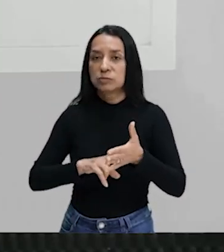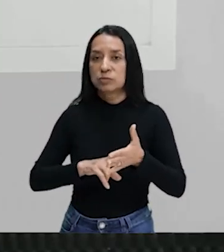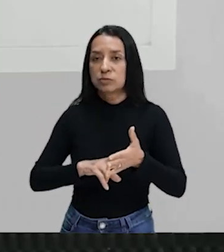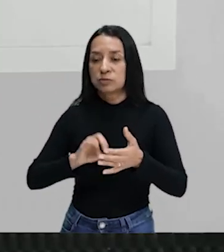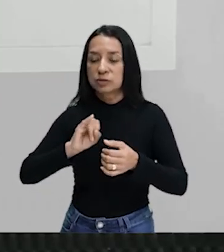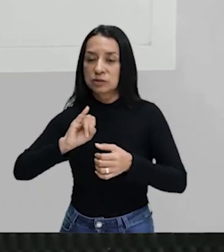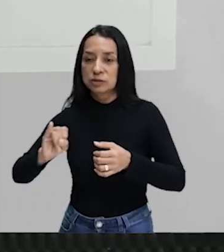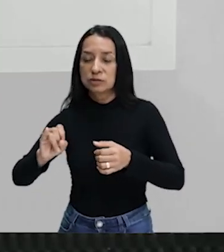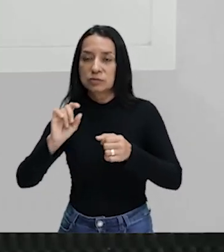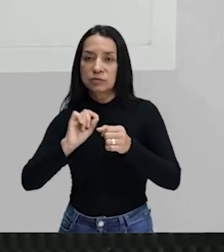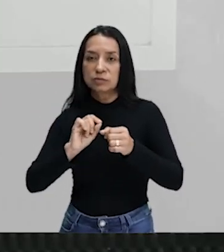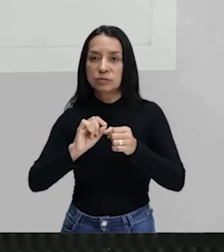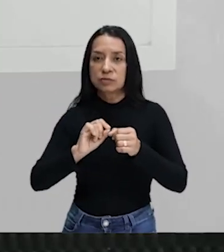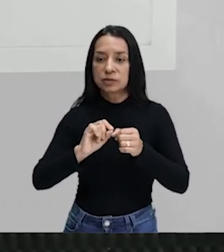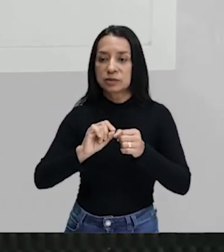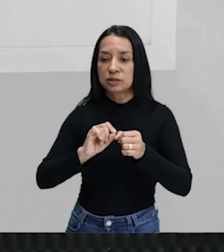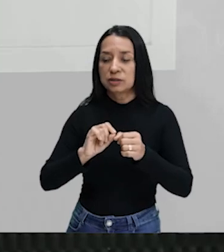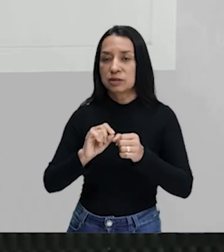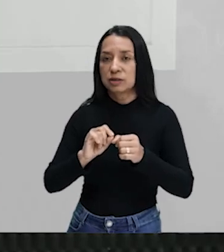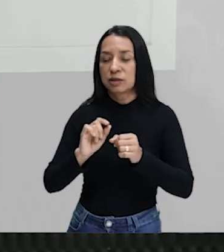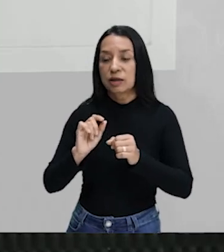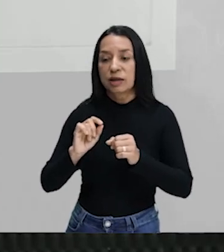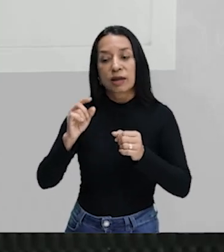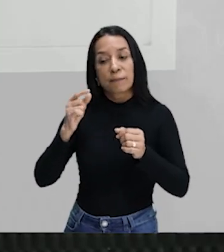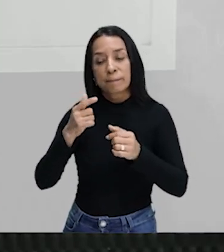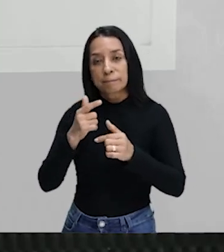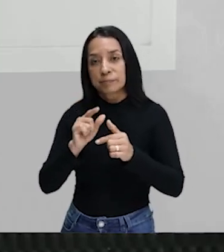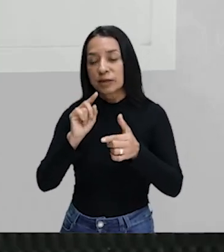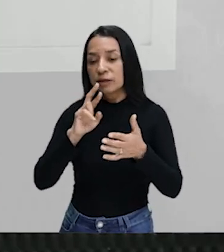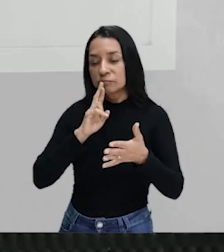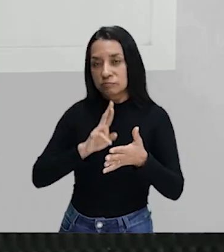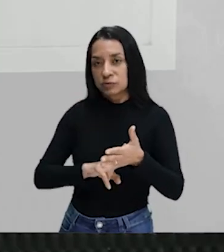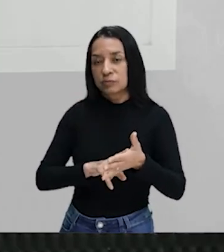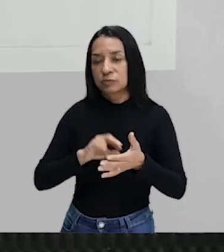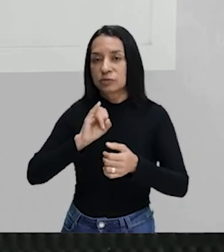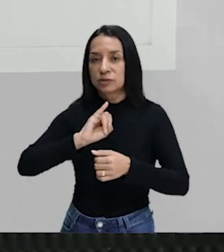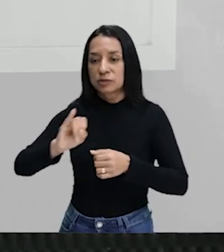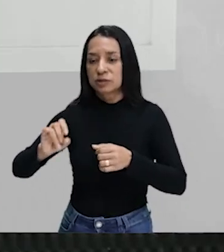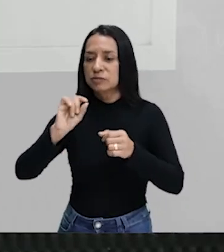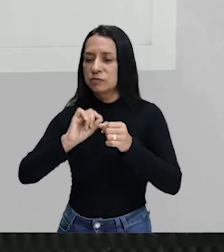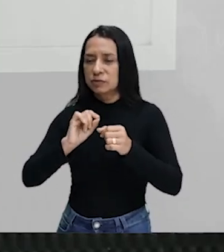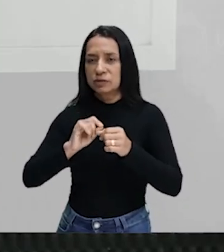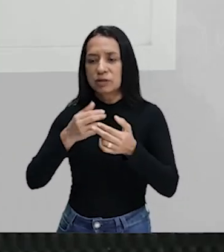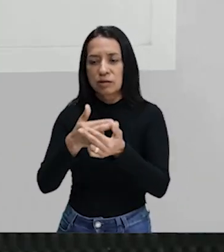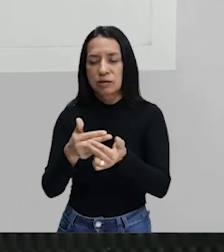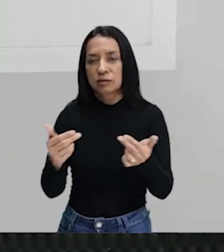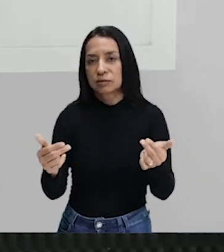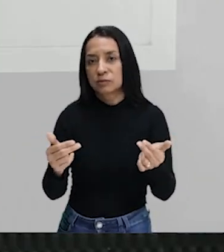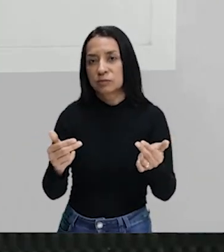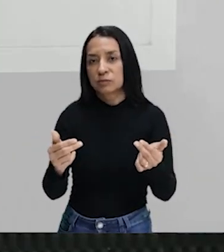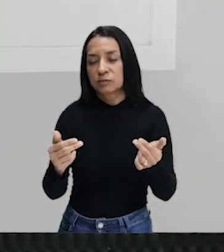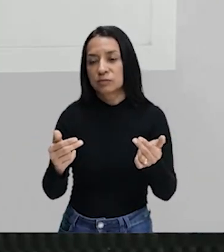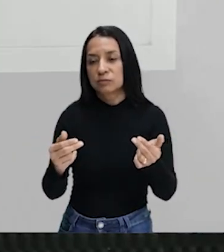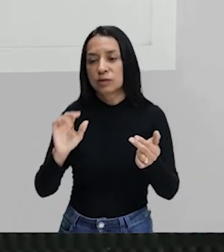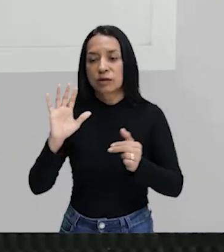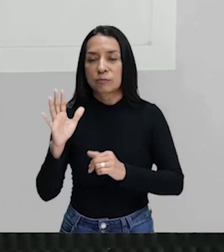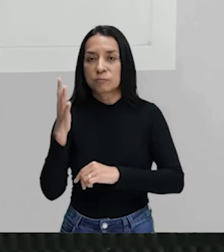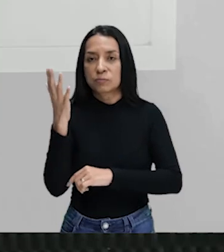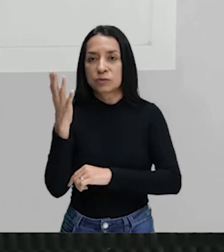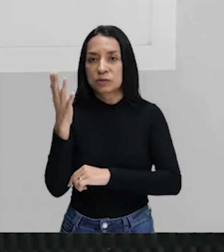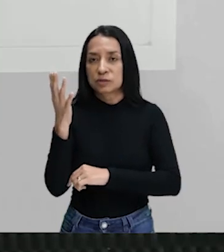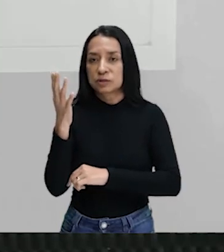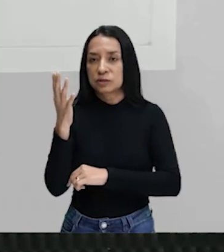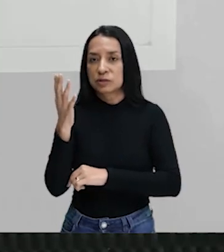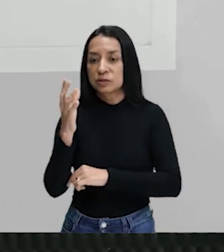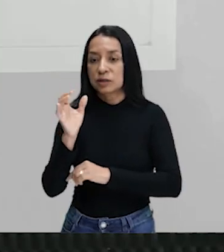for agir, eu vou produzir consequências. Tá? Se eu for fazer algo, agir, eu